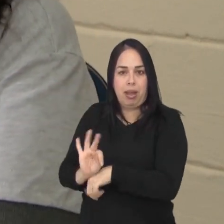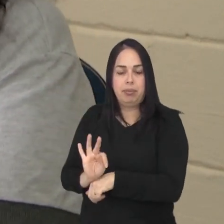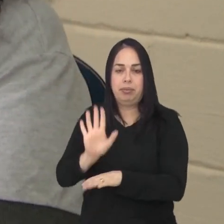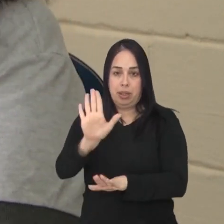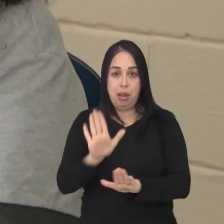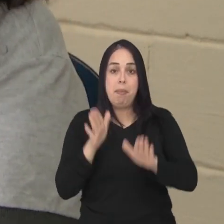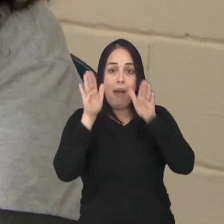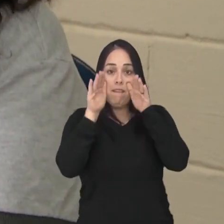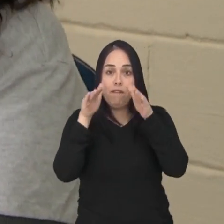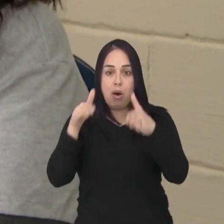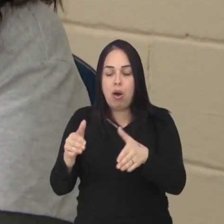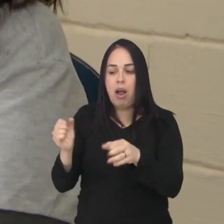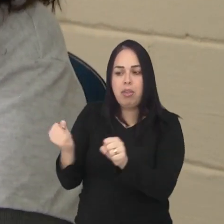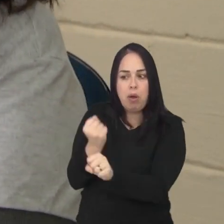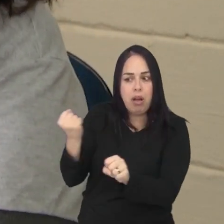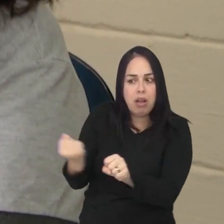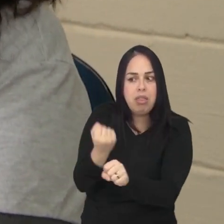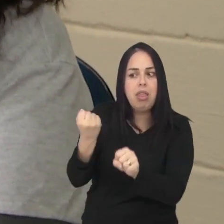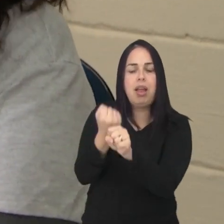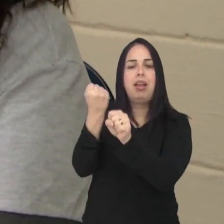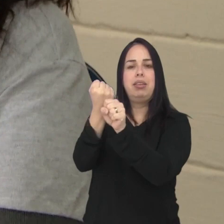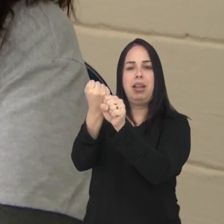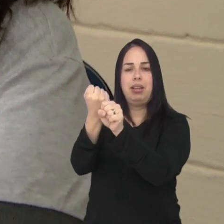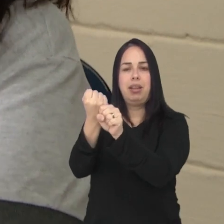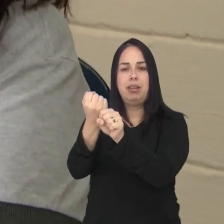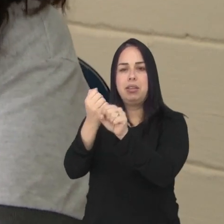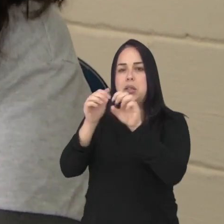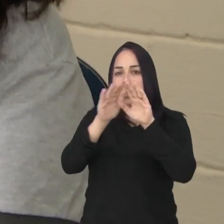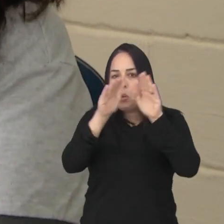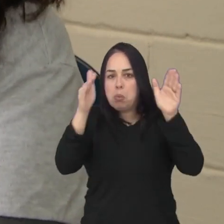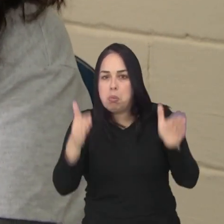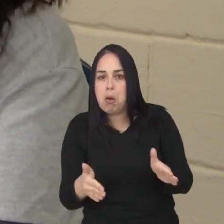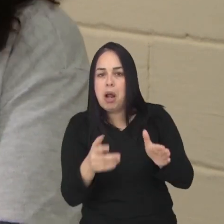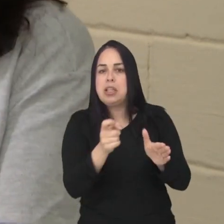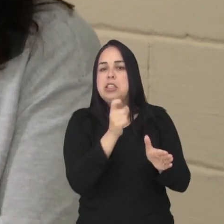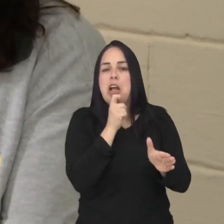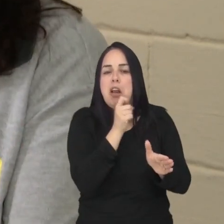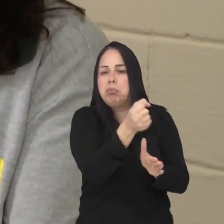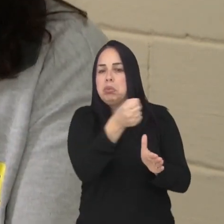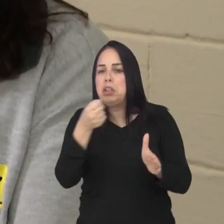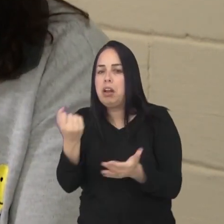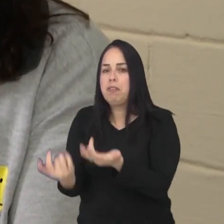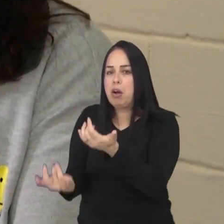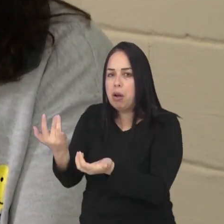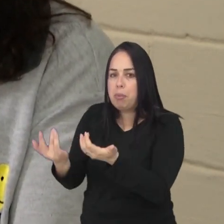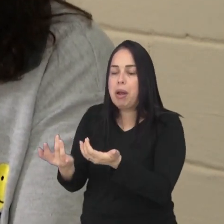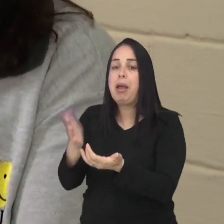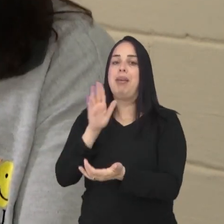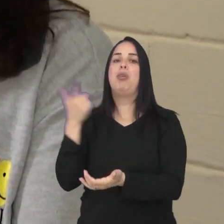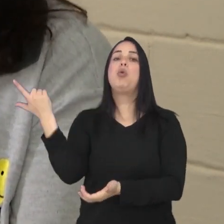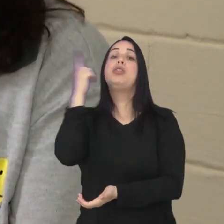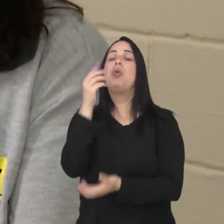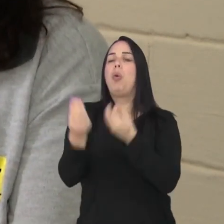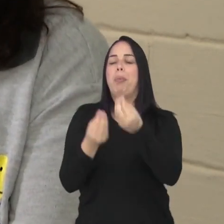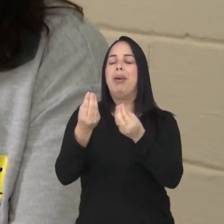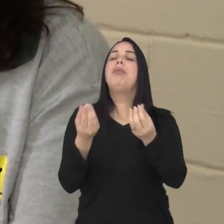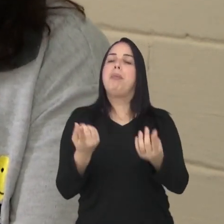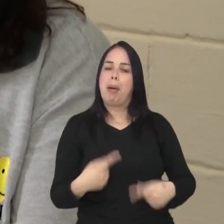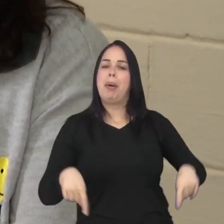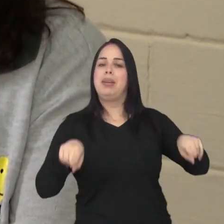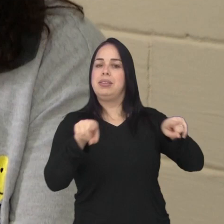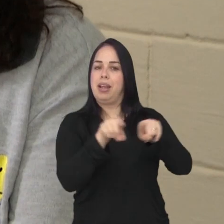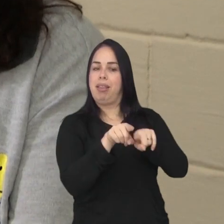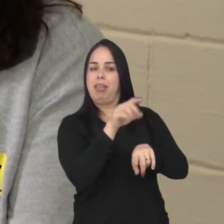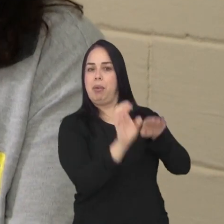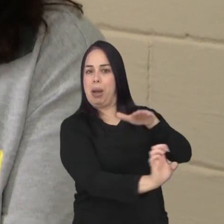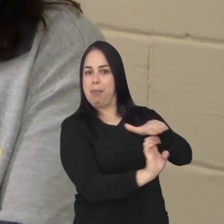técnica. A padaria em si, a sua construção e a doação dos equipamentos veio de um parceiro privado. A gente conseguiu um